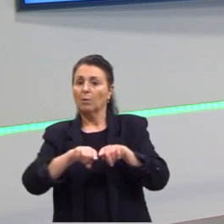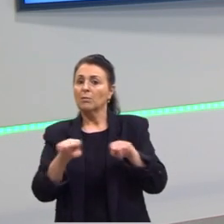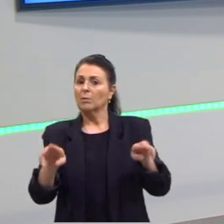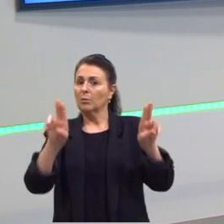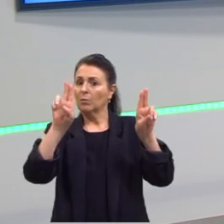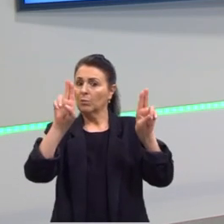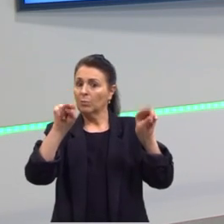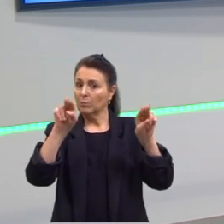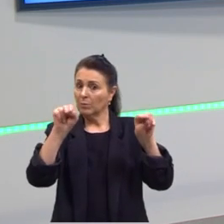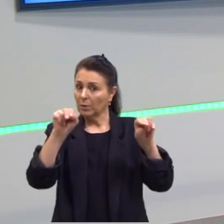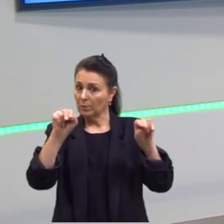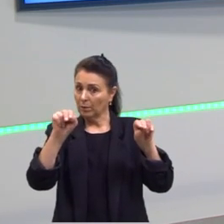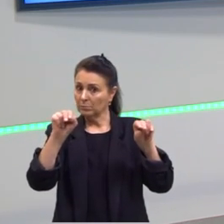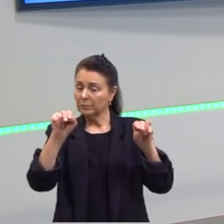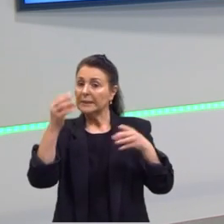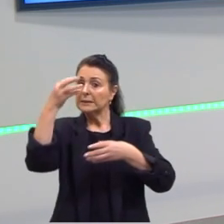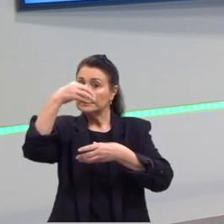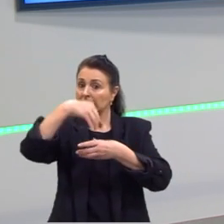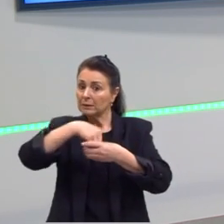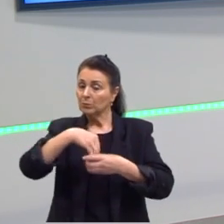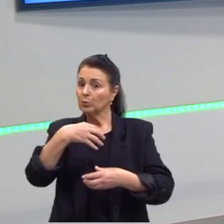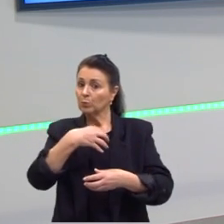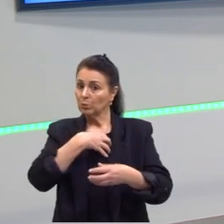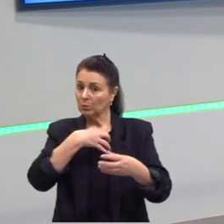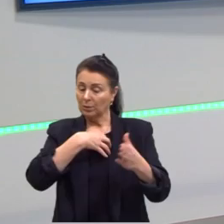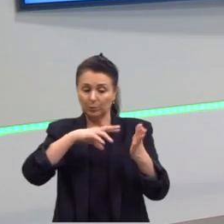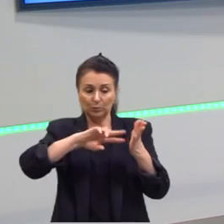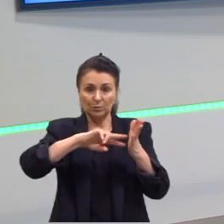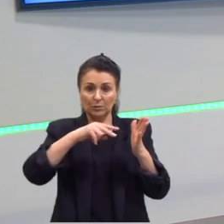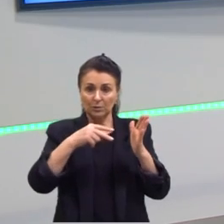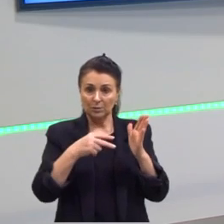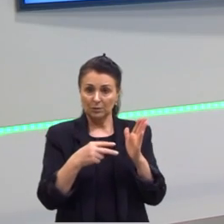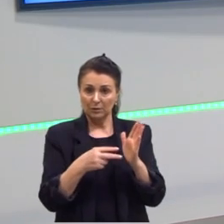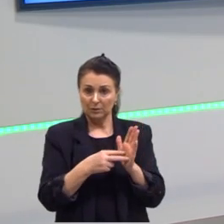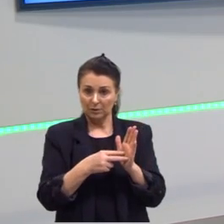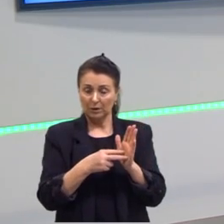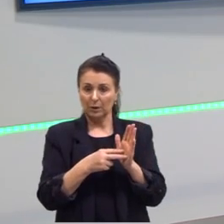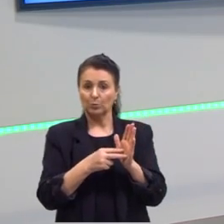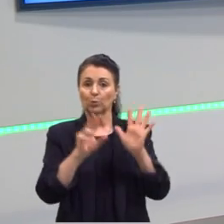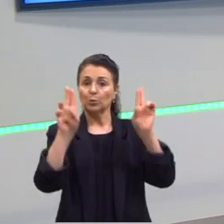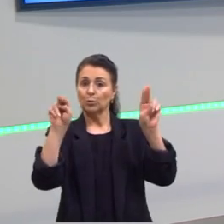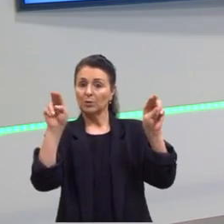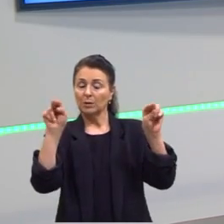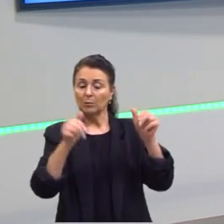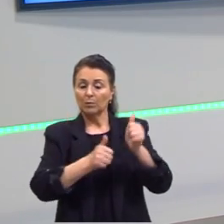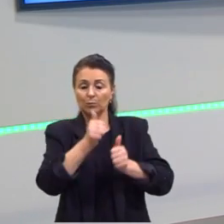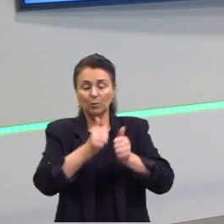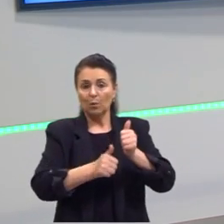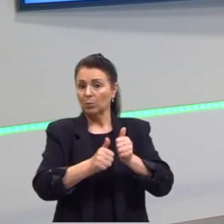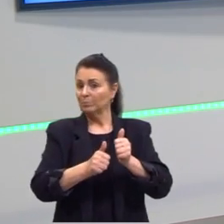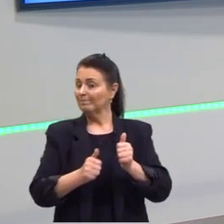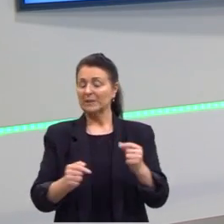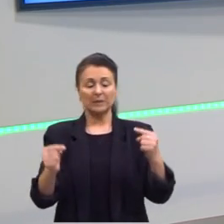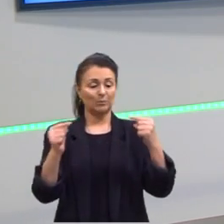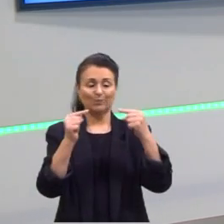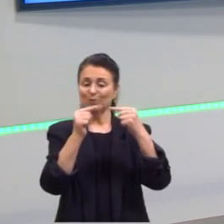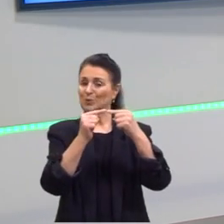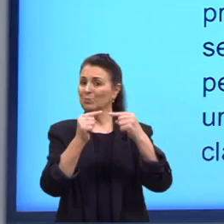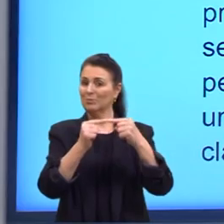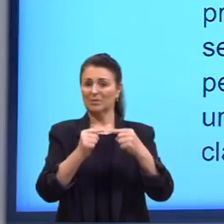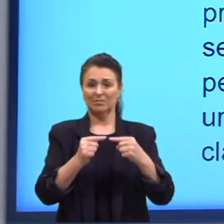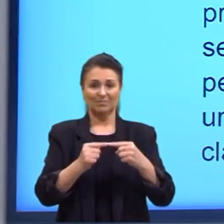dentro do campo semântico do futebol São temáticas e incoerentes o